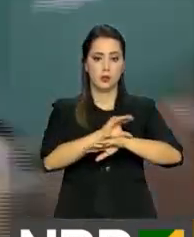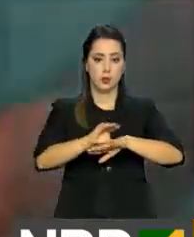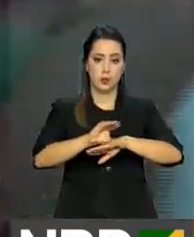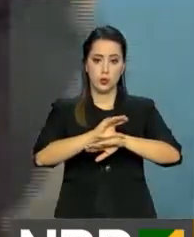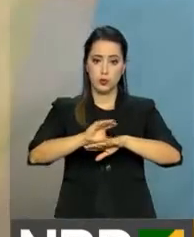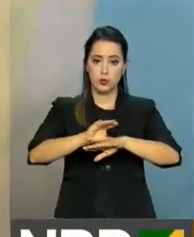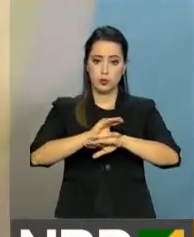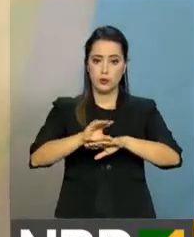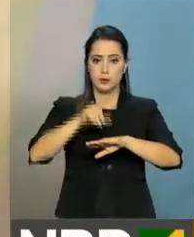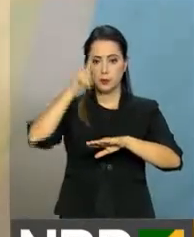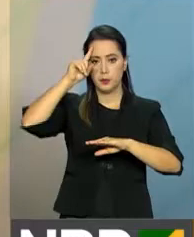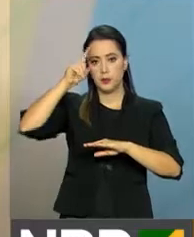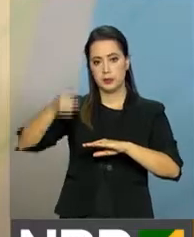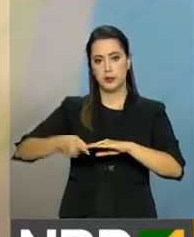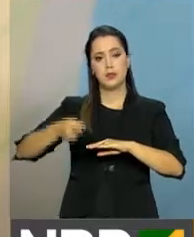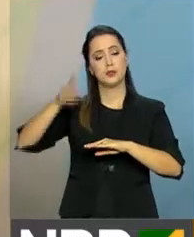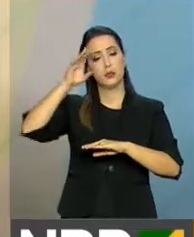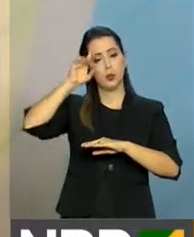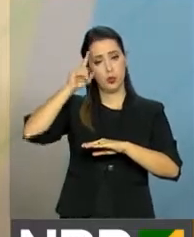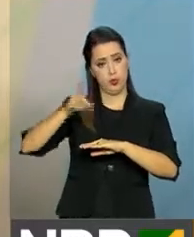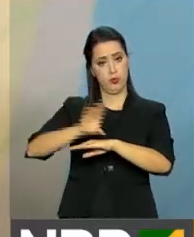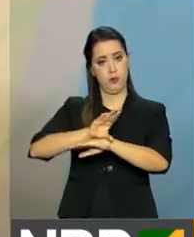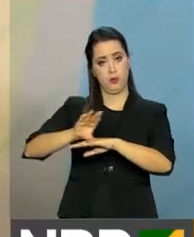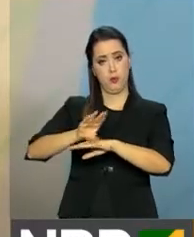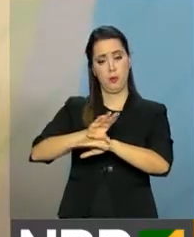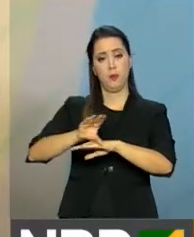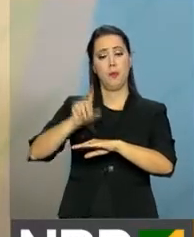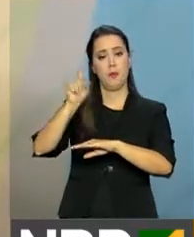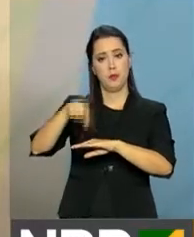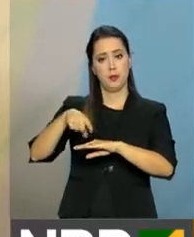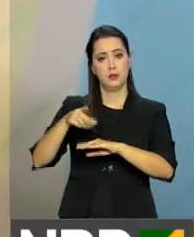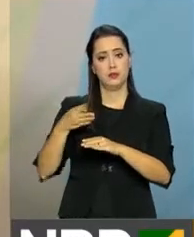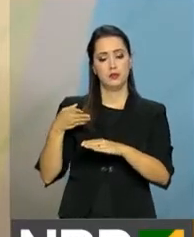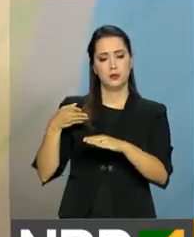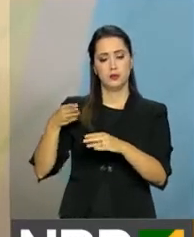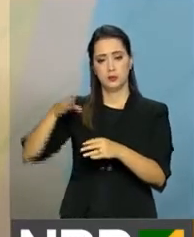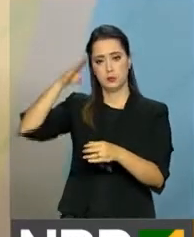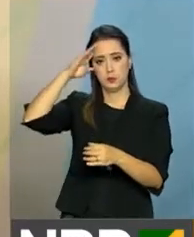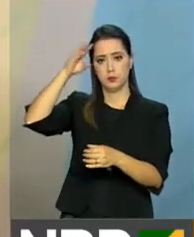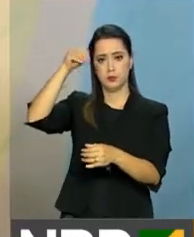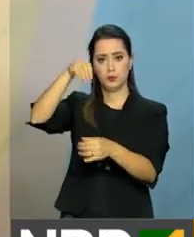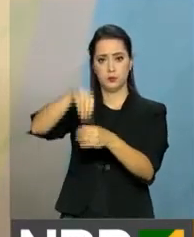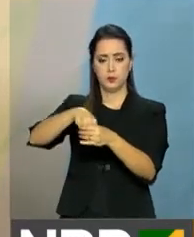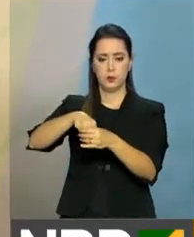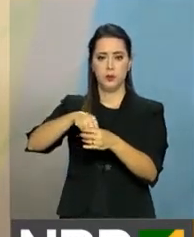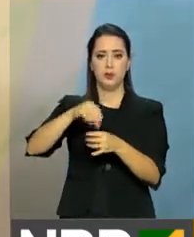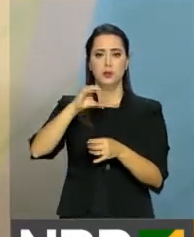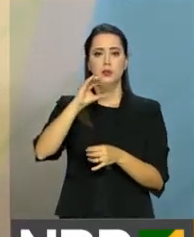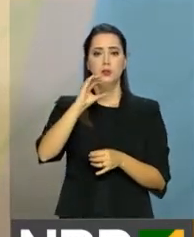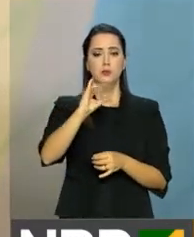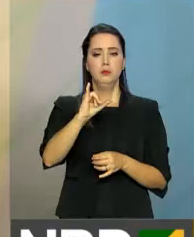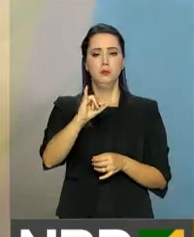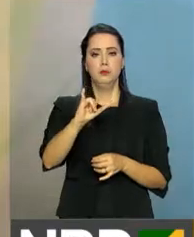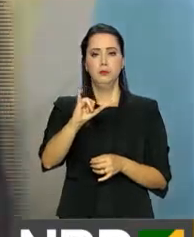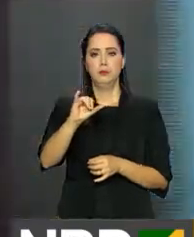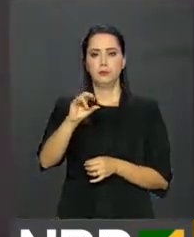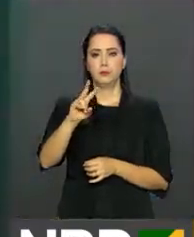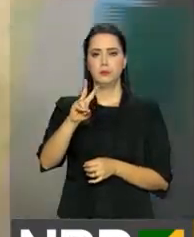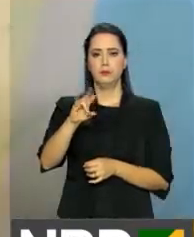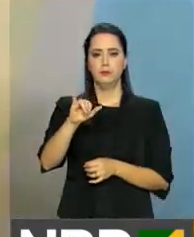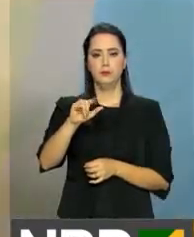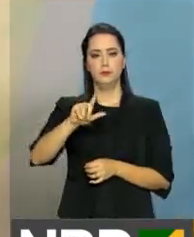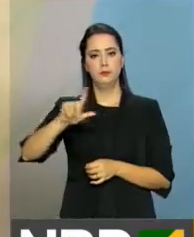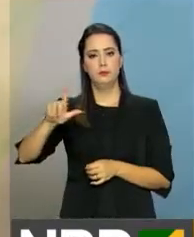estabelecido trata de uma intervenção de natureza civil nós chamamos o governador que esteve muitas vezes